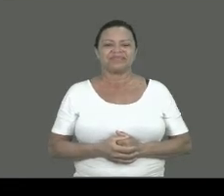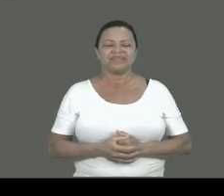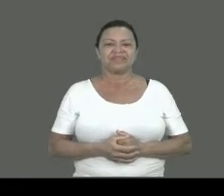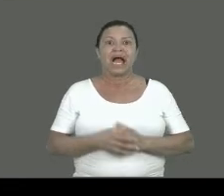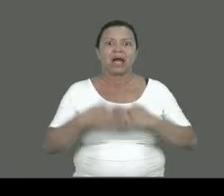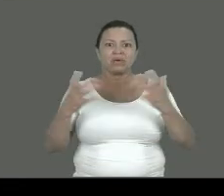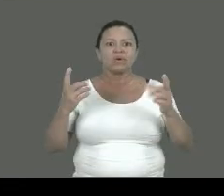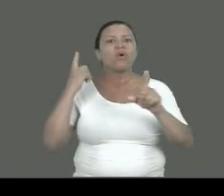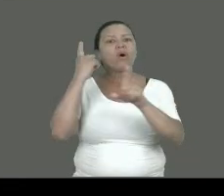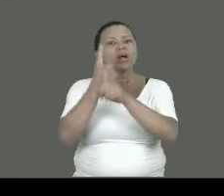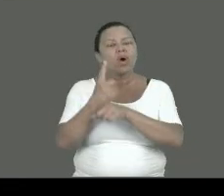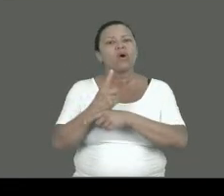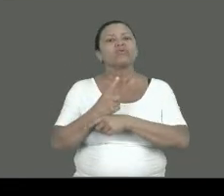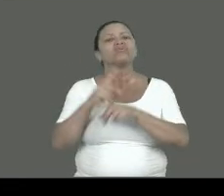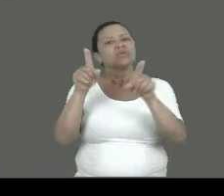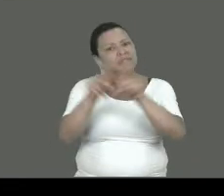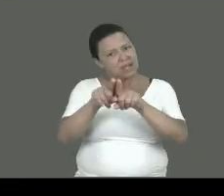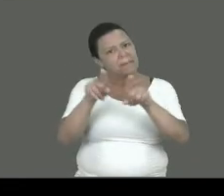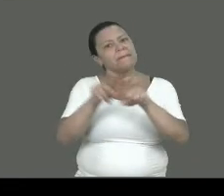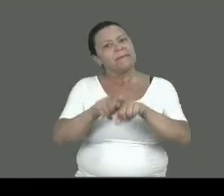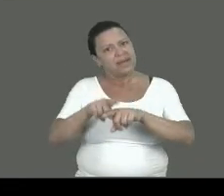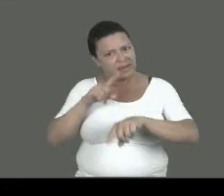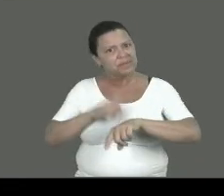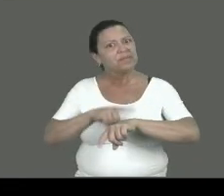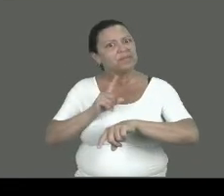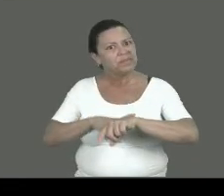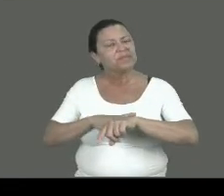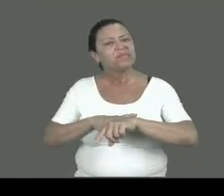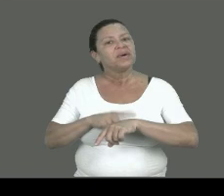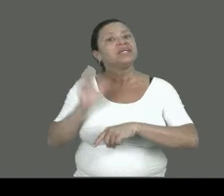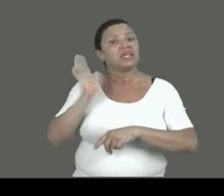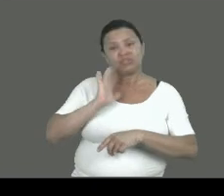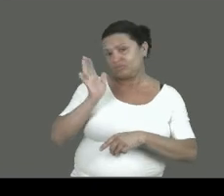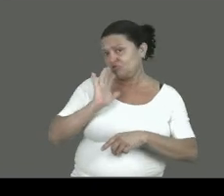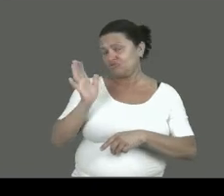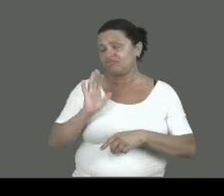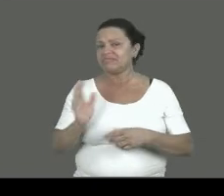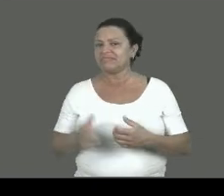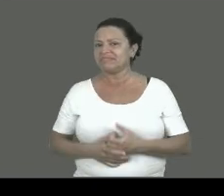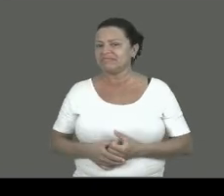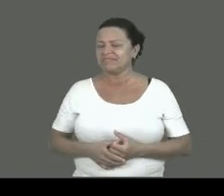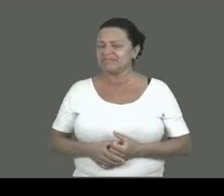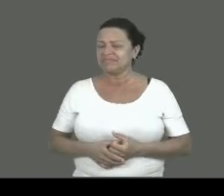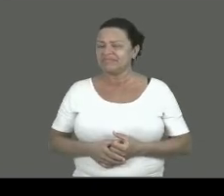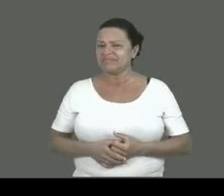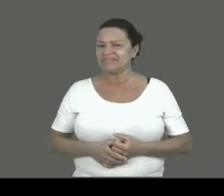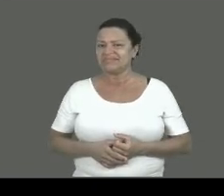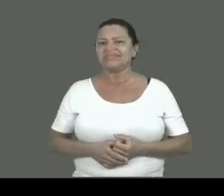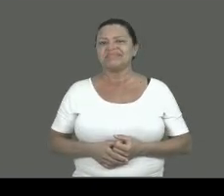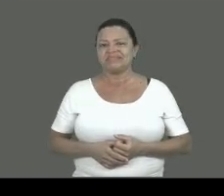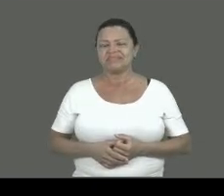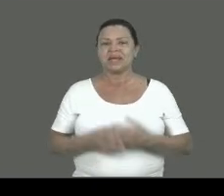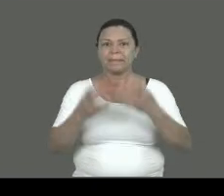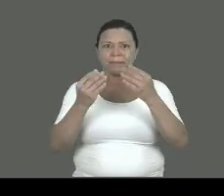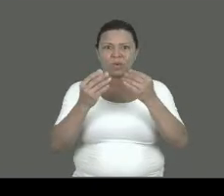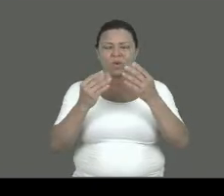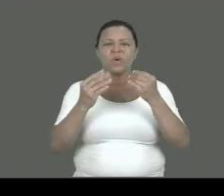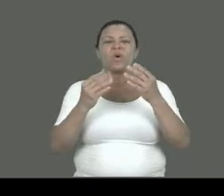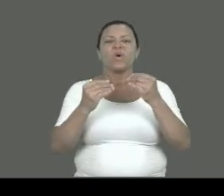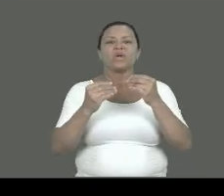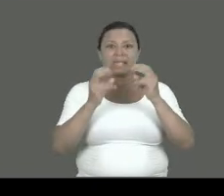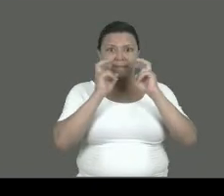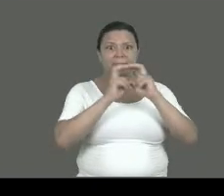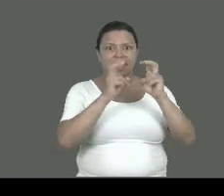encontro é também a hora da despedida. Enquanto muitos estão, então, pegando o